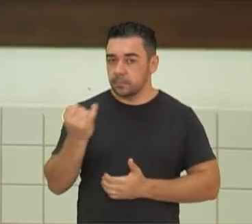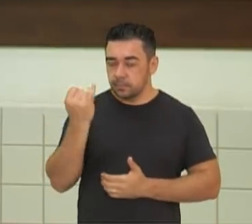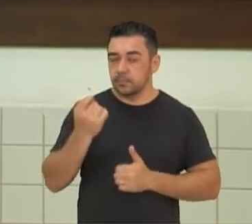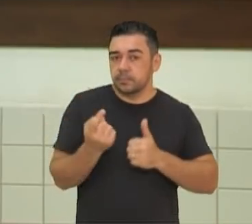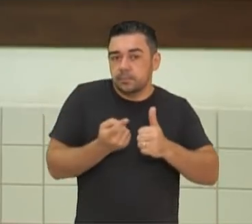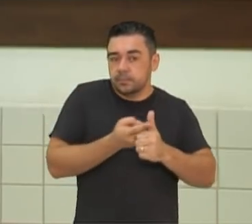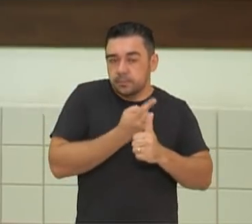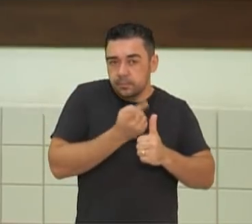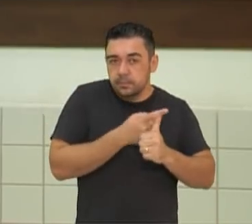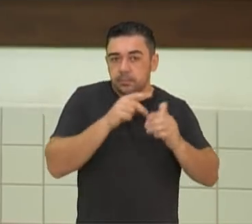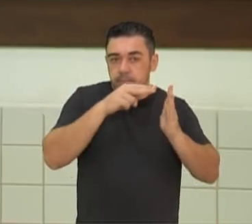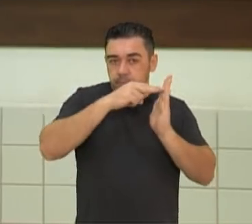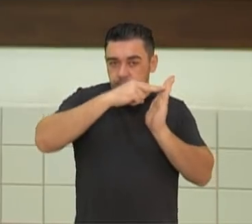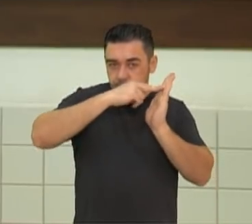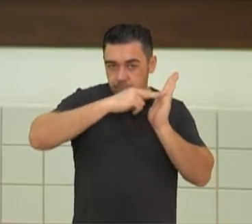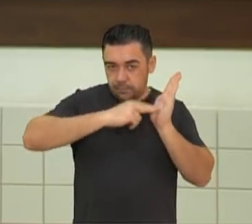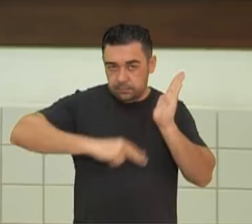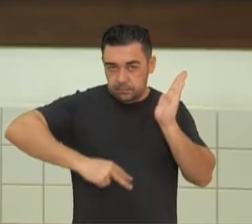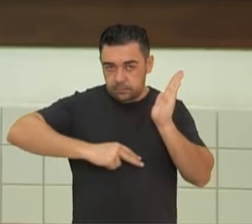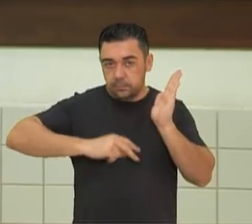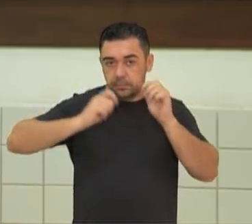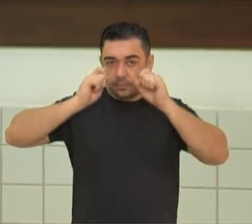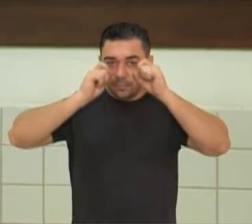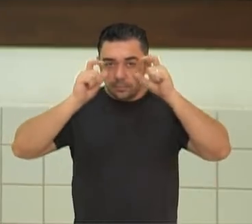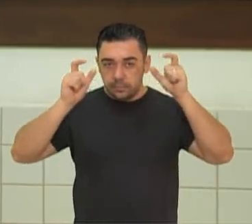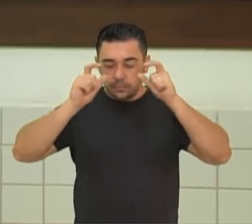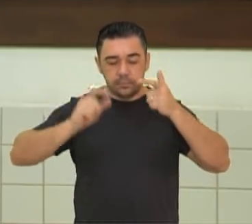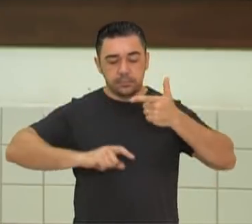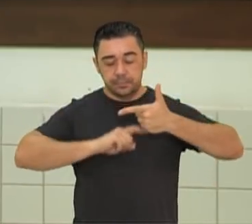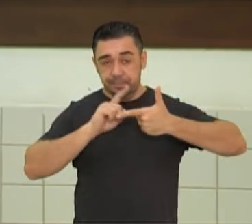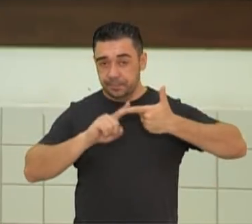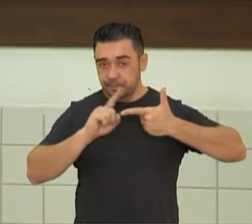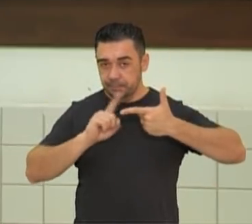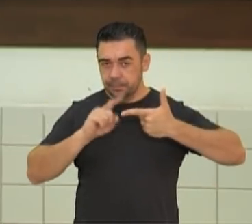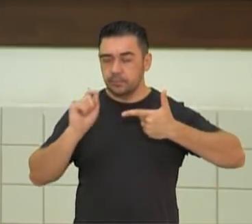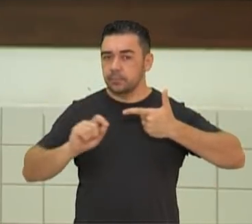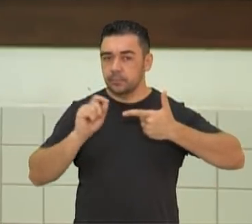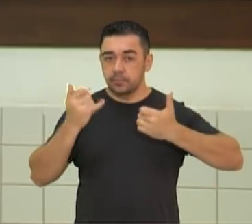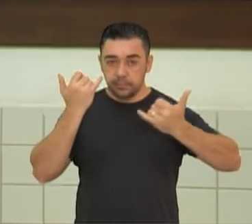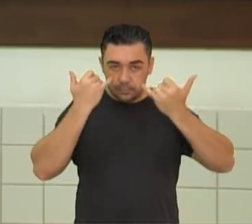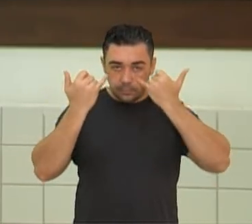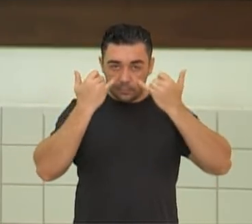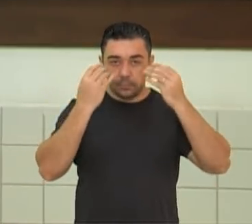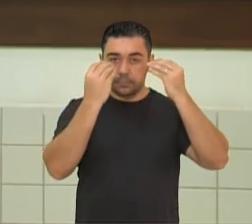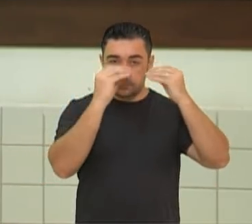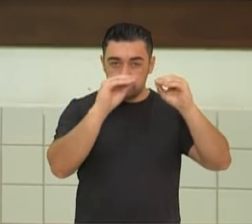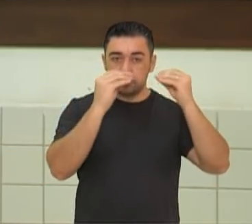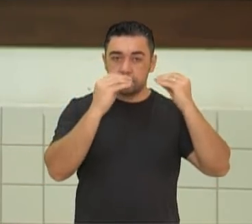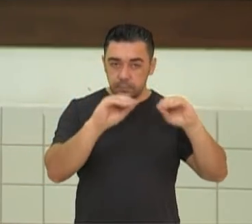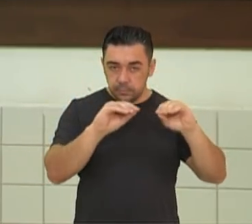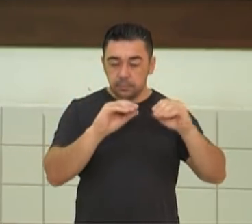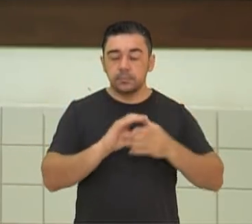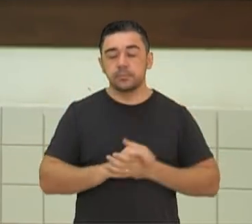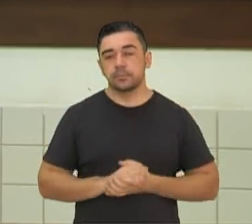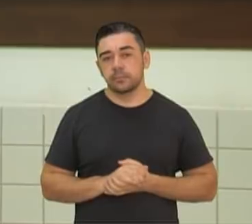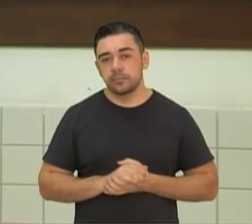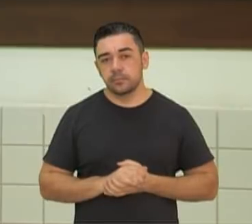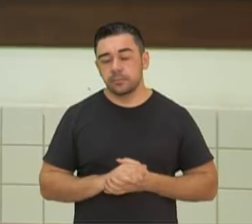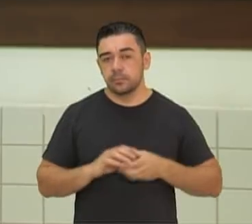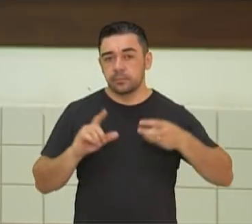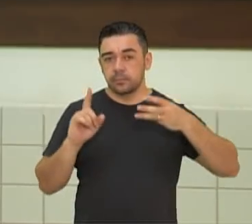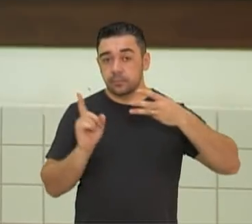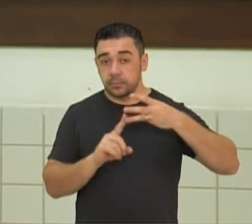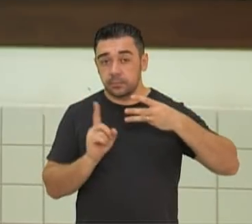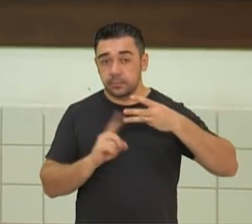Primeiro, ler o enunciado com bastante atenção. Segundo, destacar as informações que são importantes. Tá?